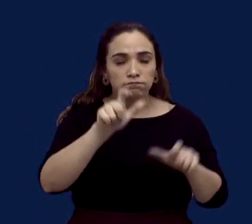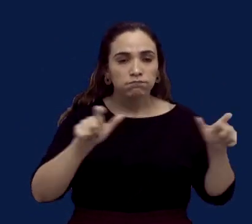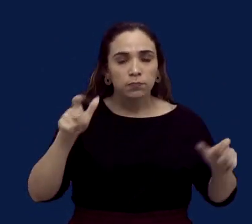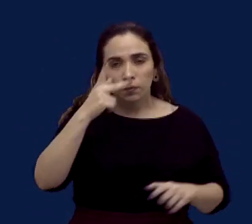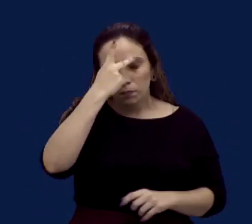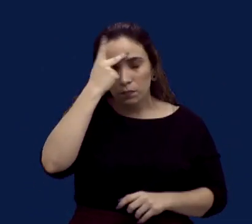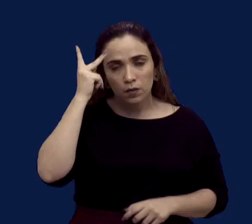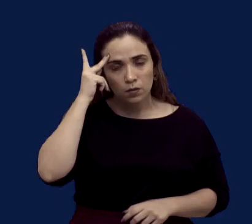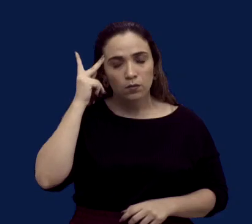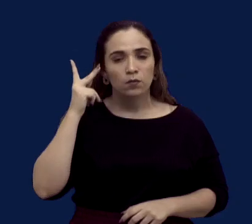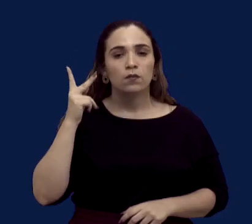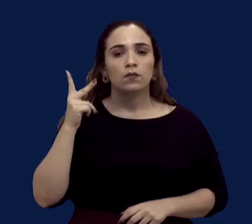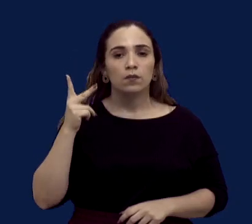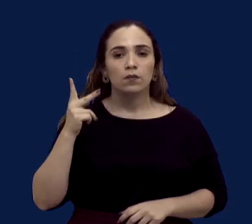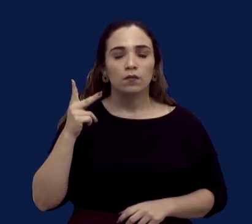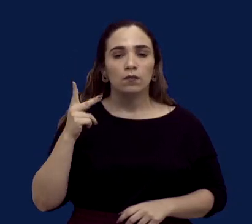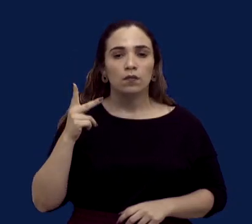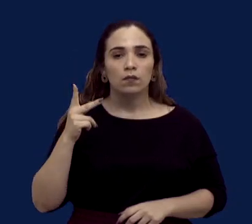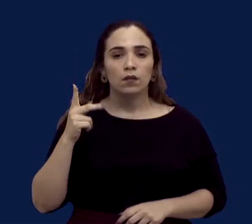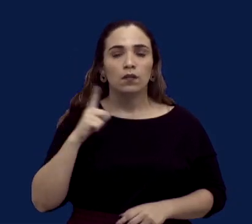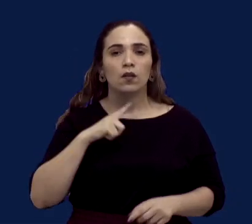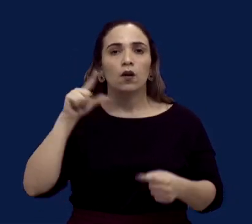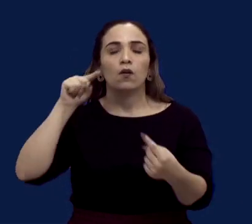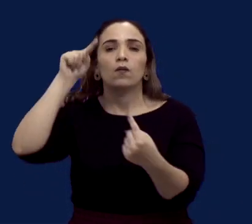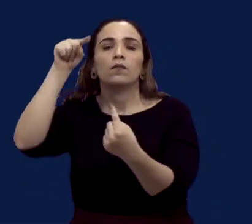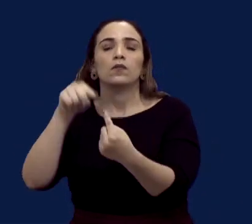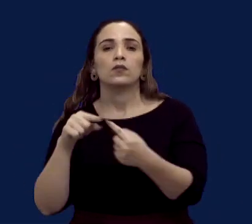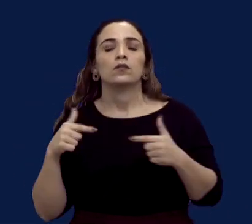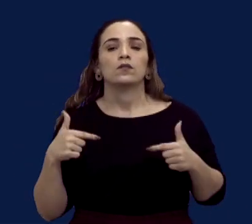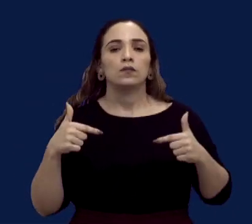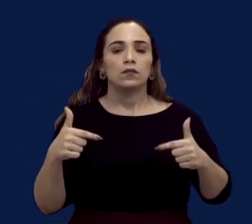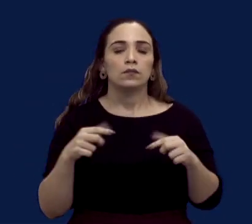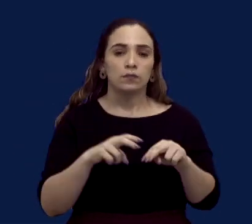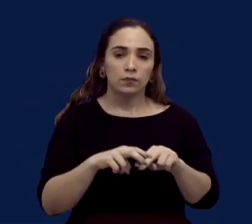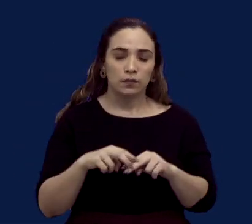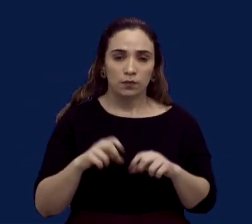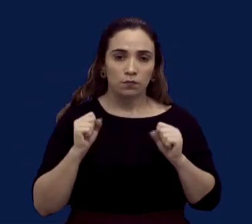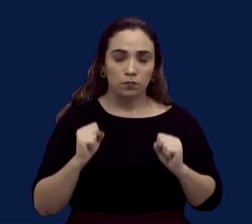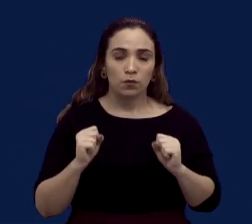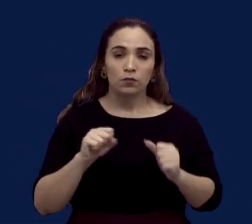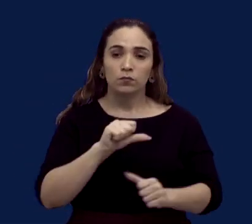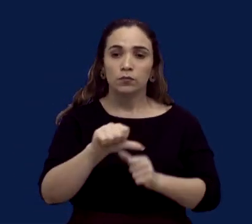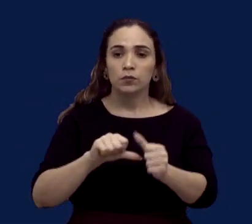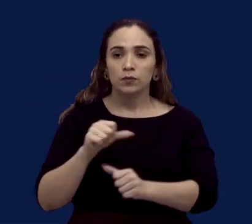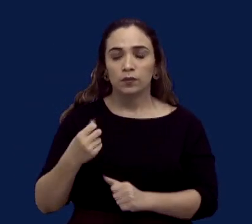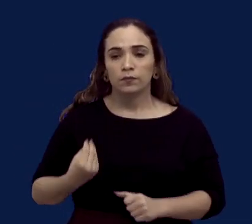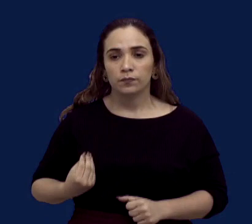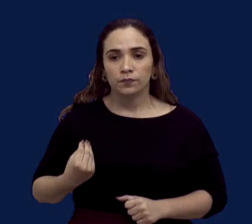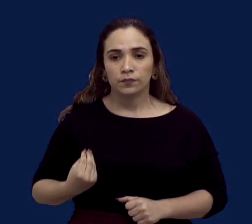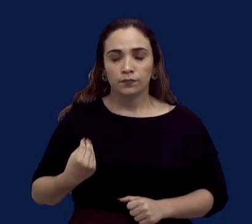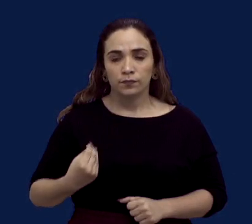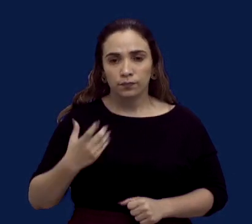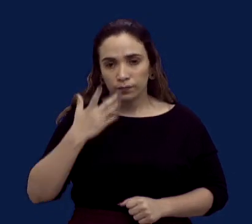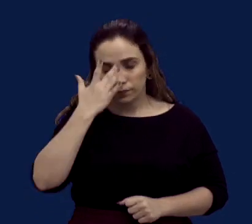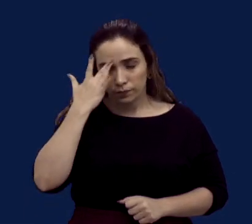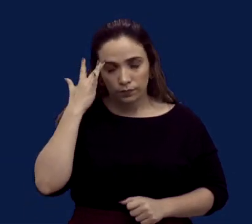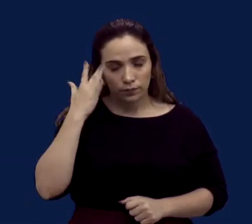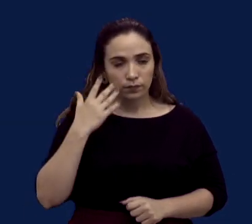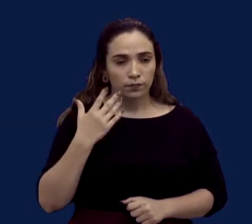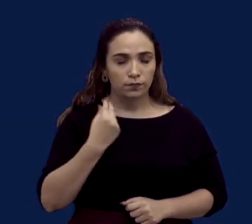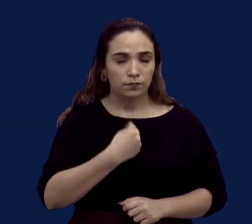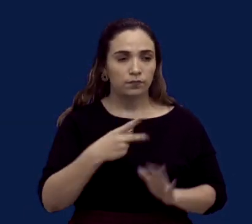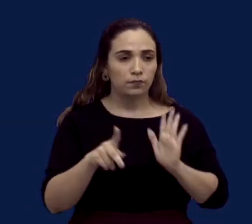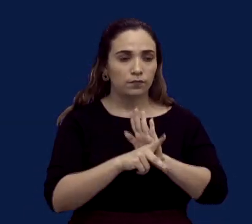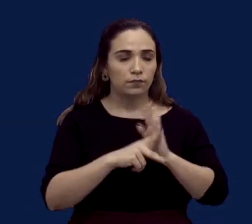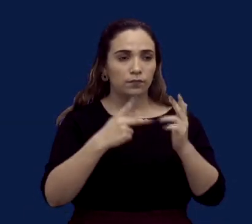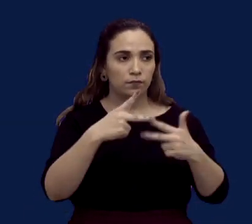um motivo maior, né? Assim, por isso que eu acho que isso pode ser transformador de um ponto de vista mesmo da sua vida pessoal.